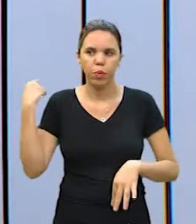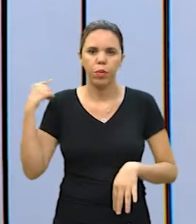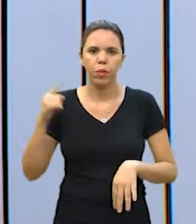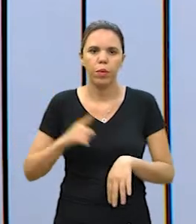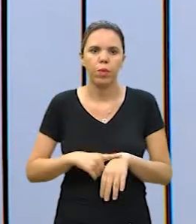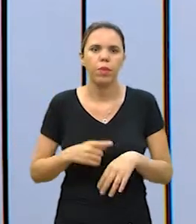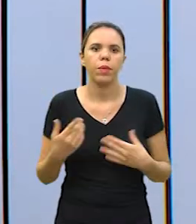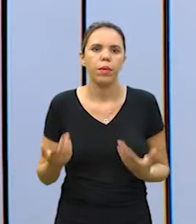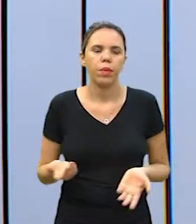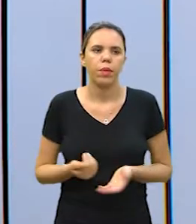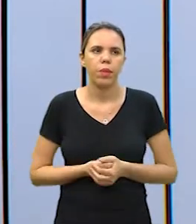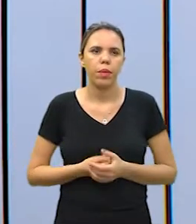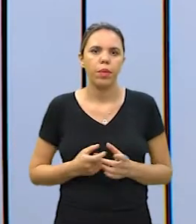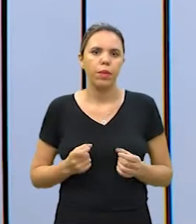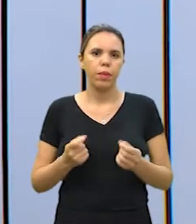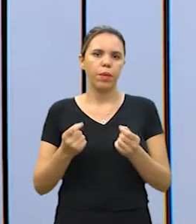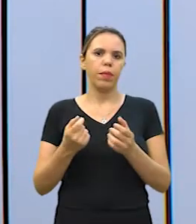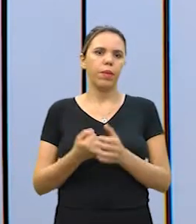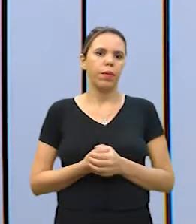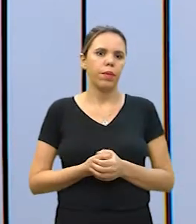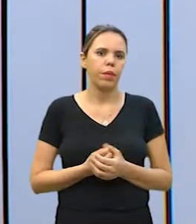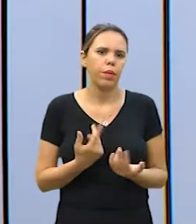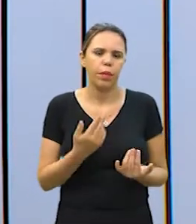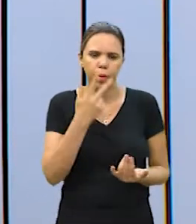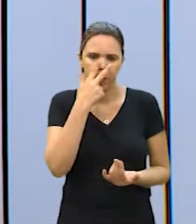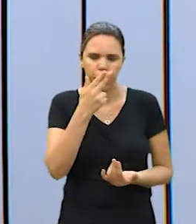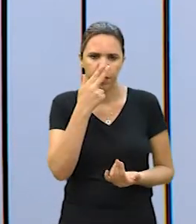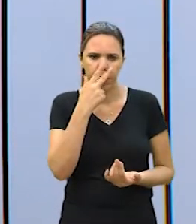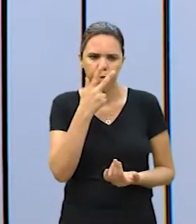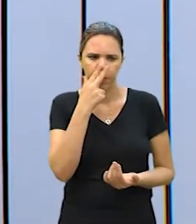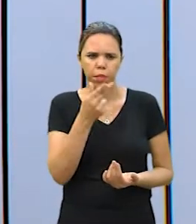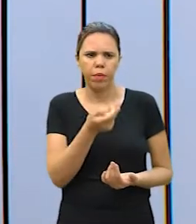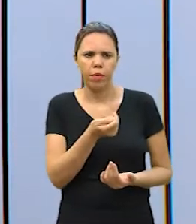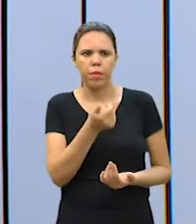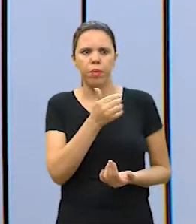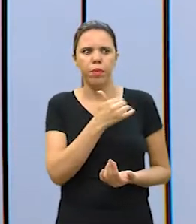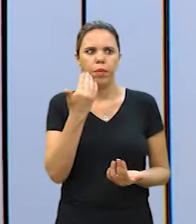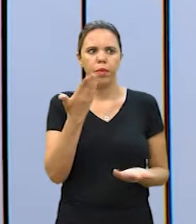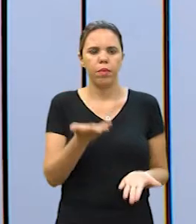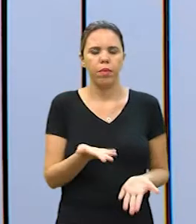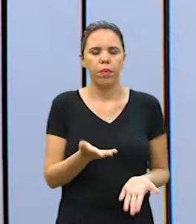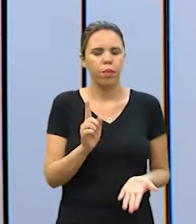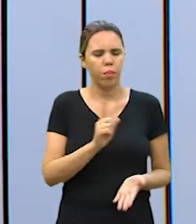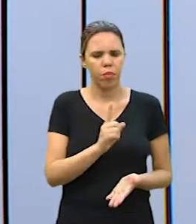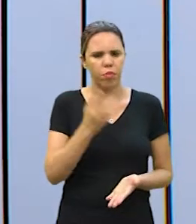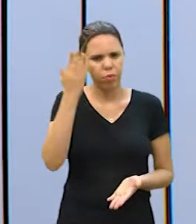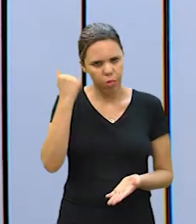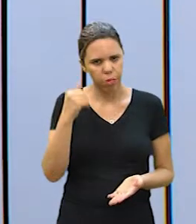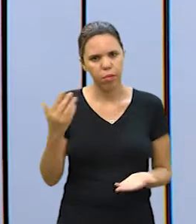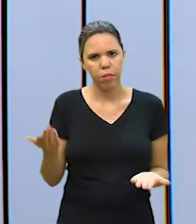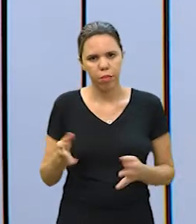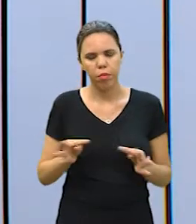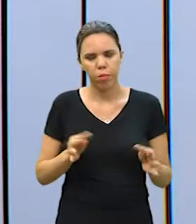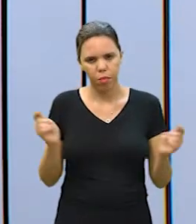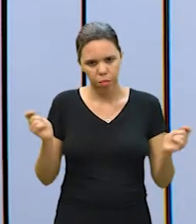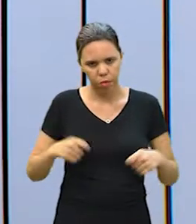atrás, de câncer, era como se fosse uma sentença de morte. E hoje nós sabemos que o